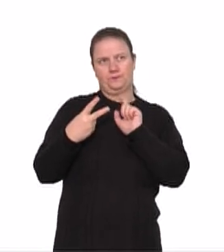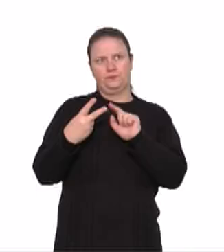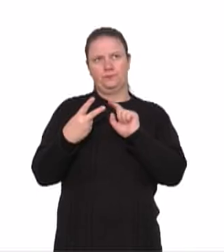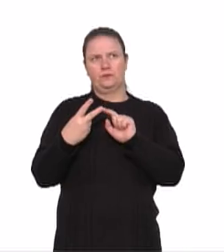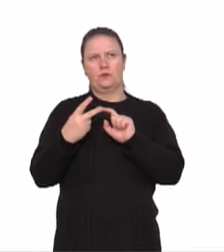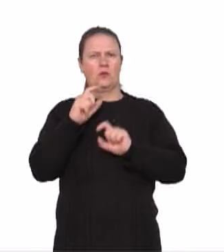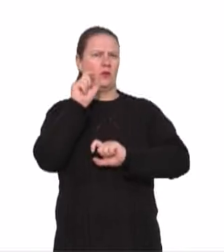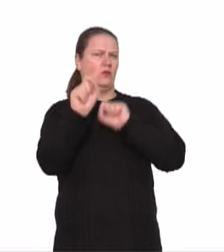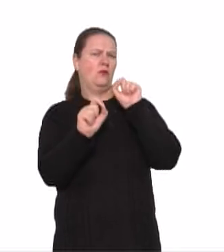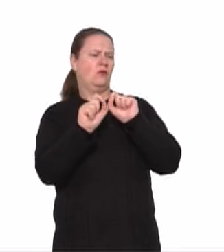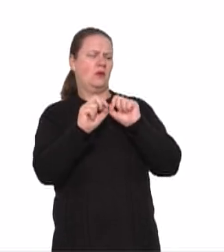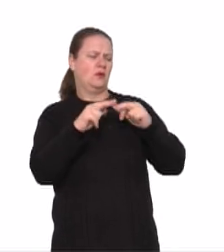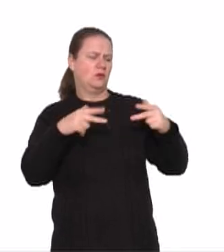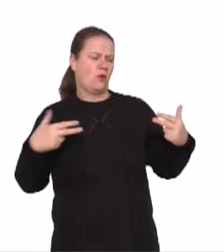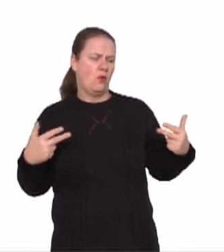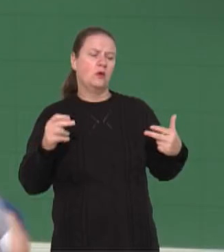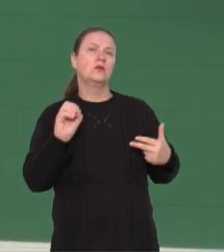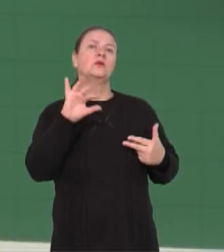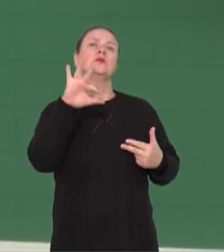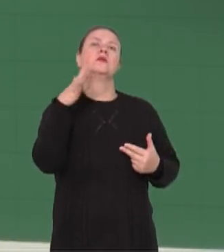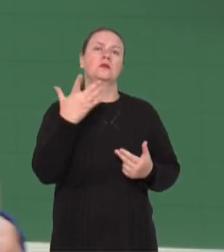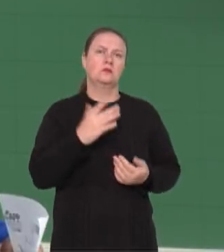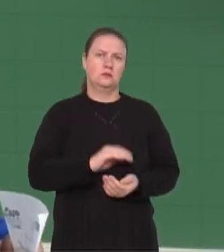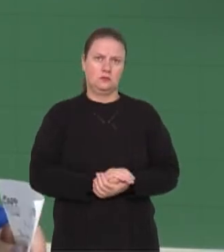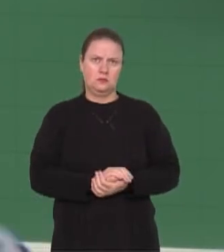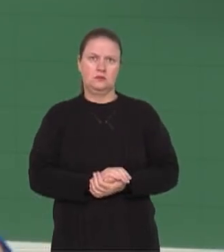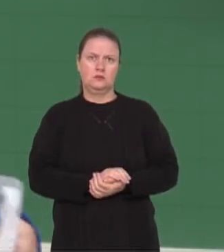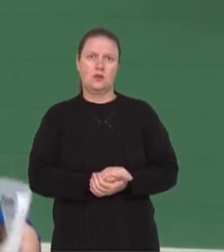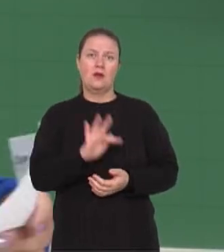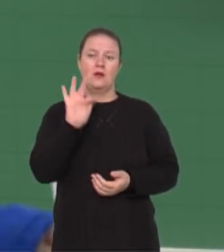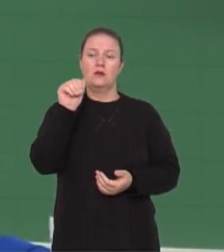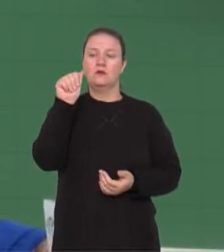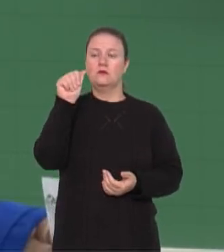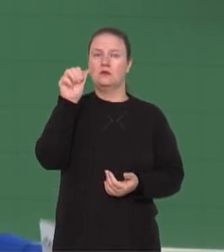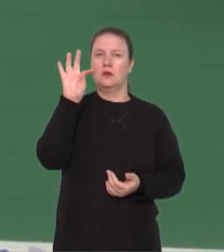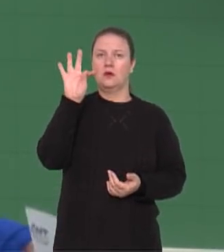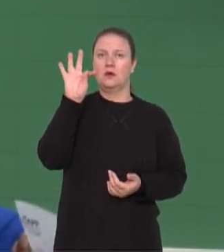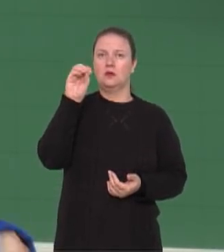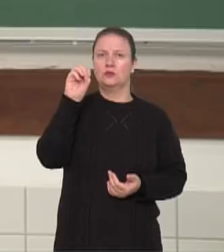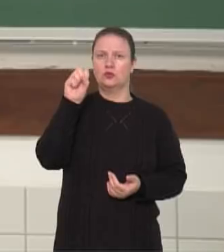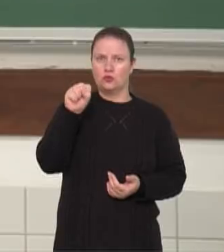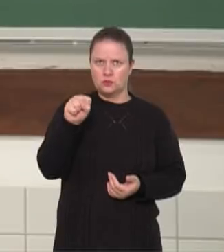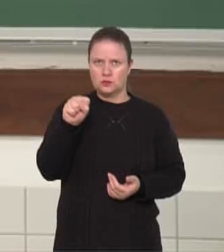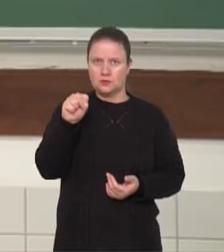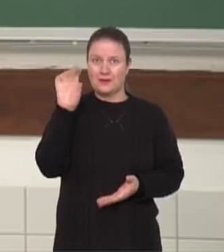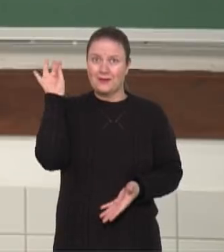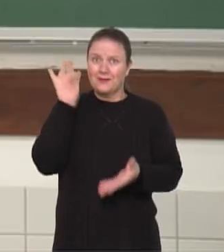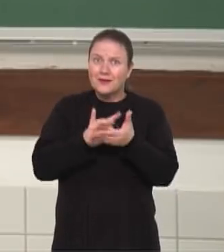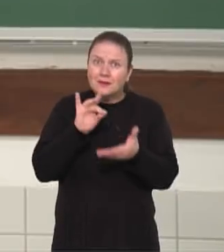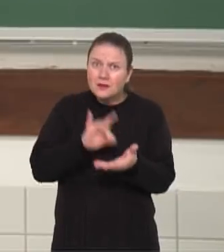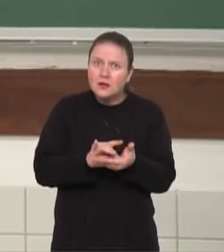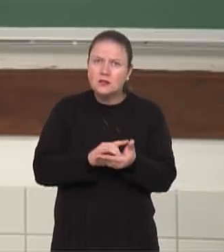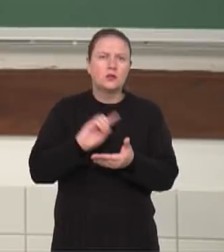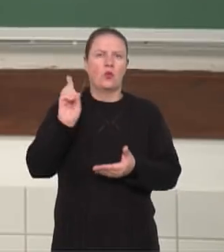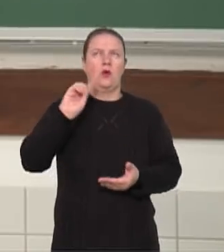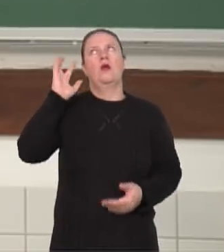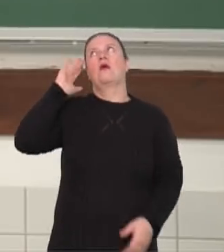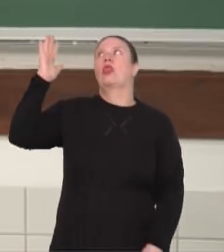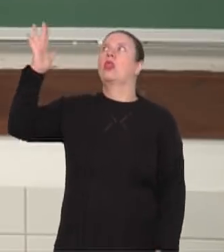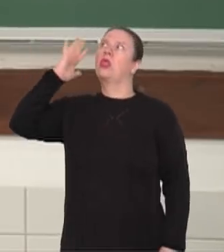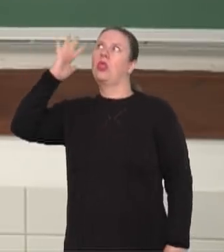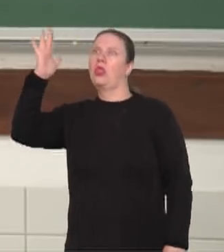quais fatos aconteceram. Lembrem que a notícia ela se baseia em fatos, fatos da realidade, né? Não são ficções, não são textos